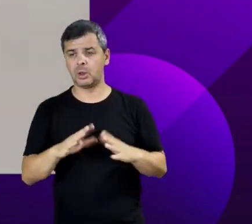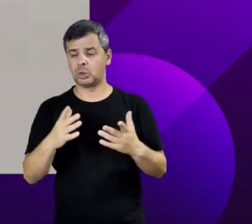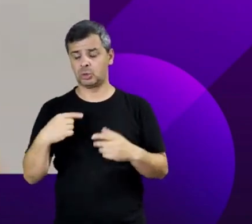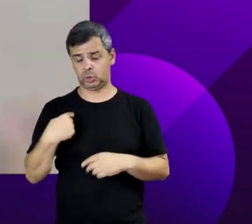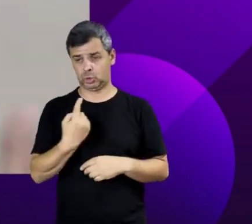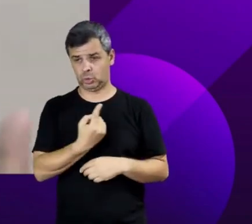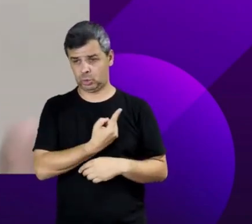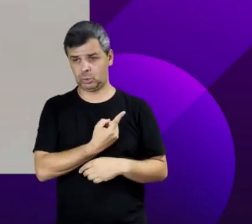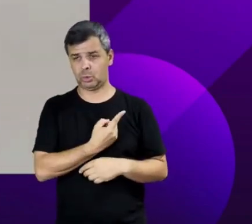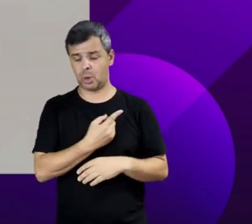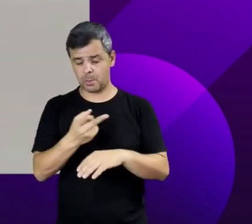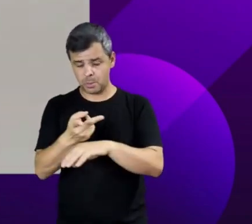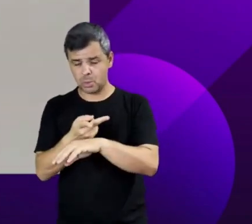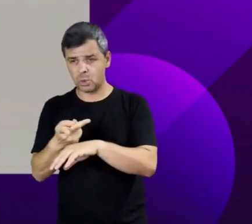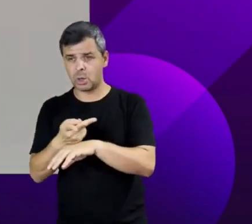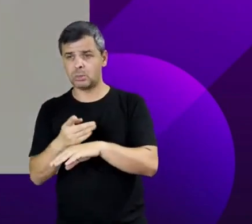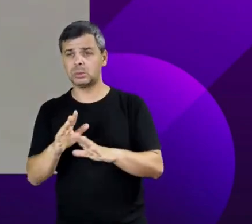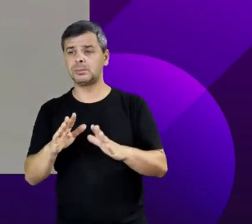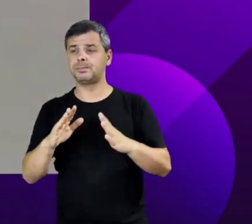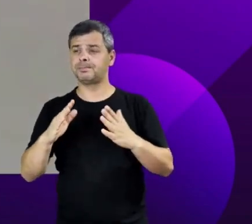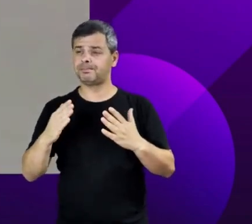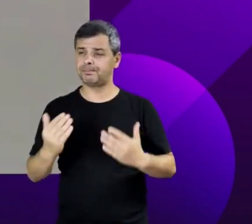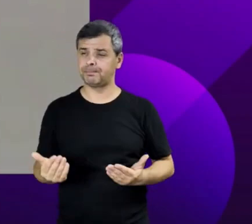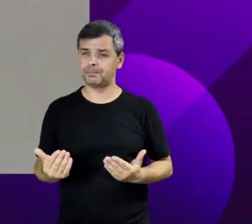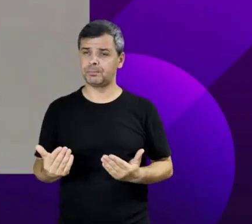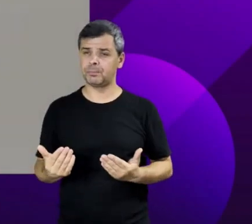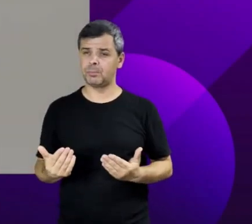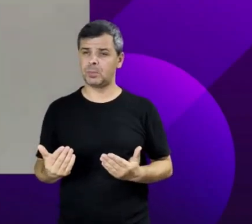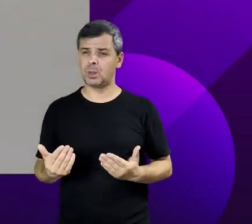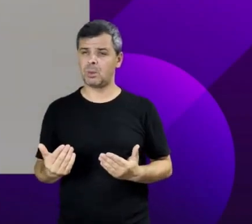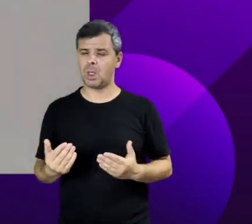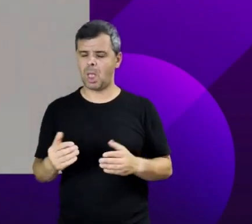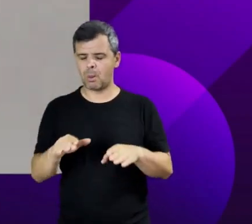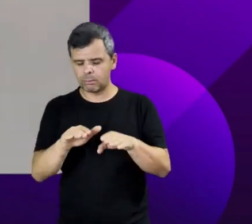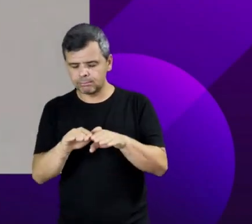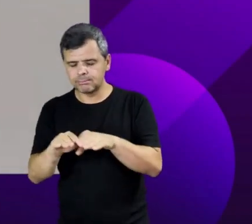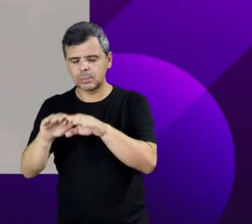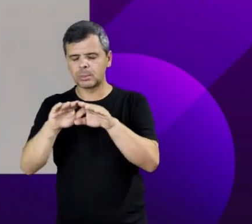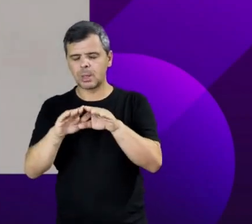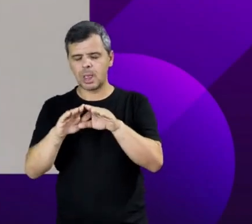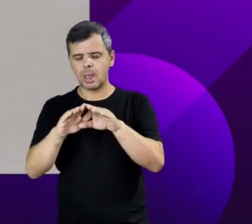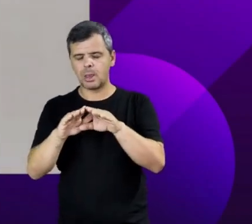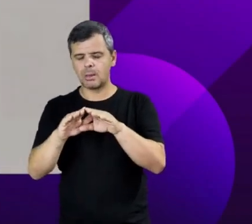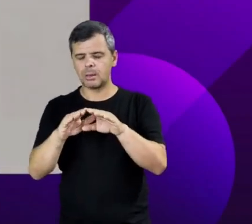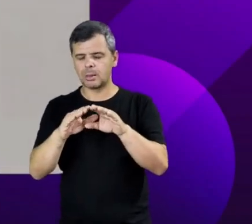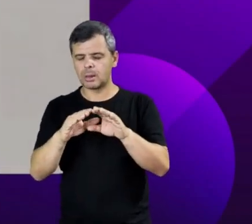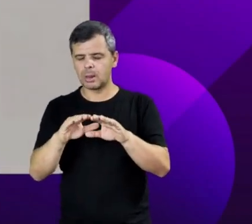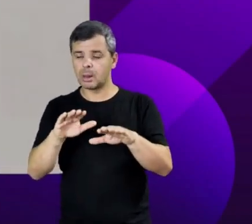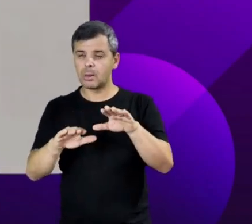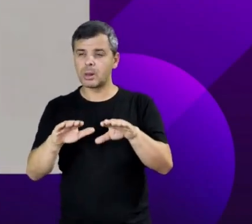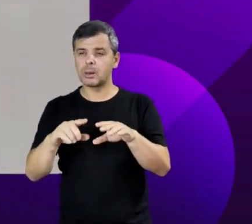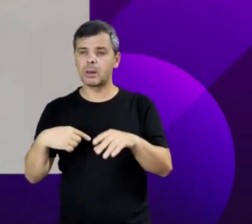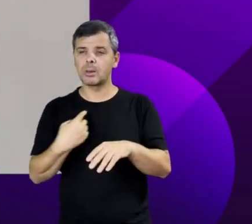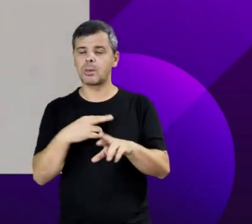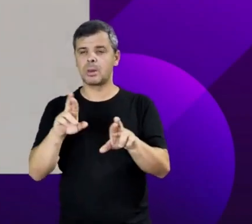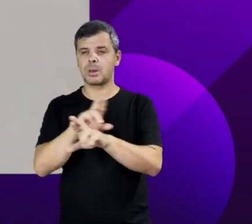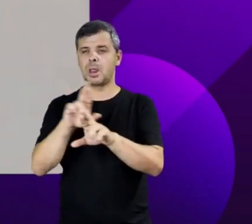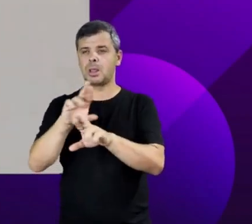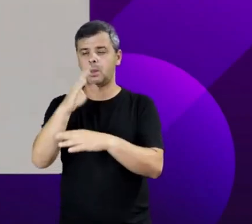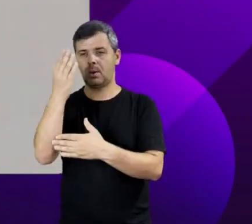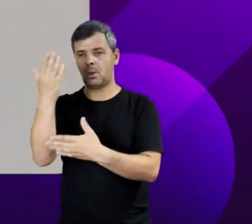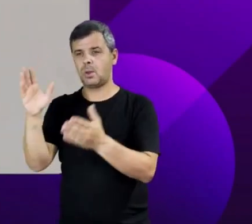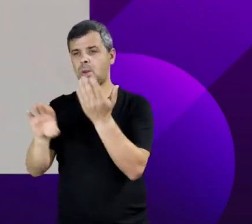nós buscamos, então, uma harmonia, um equilíbrio em relação à